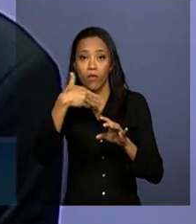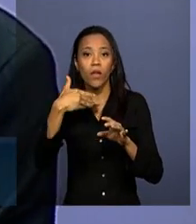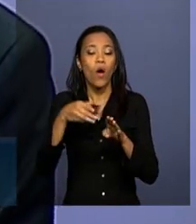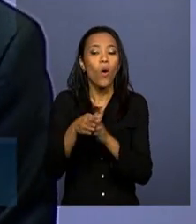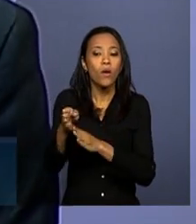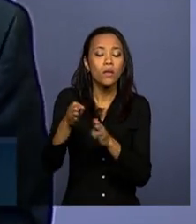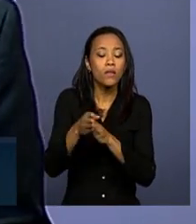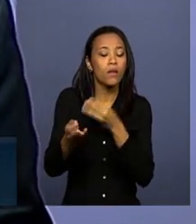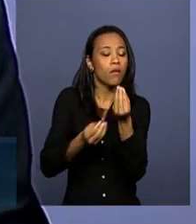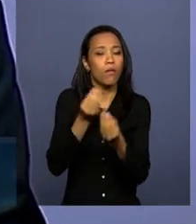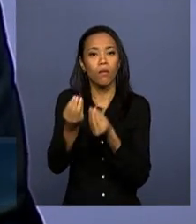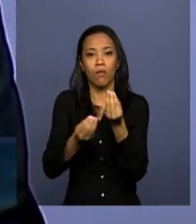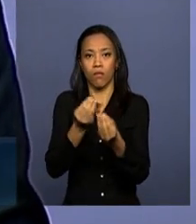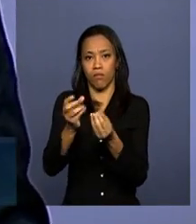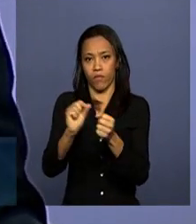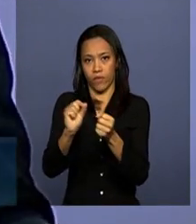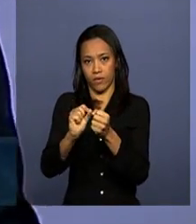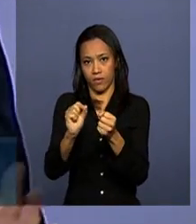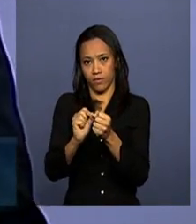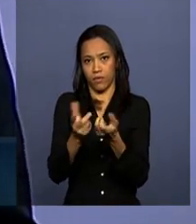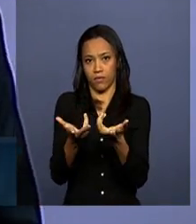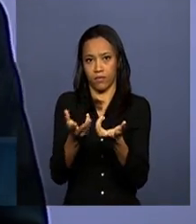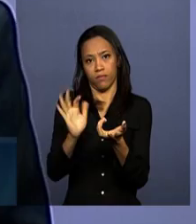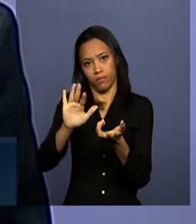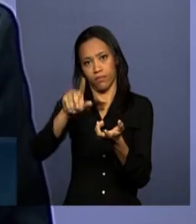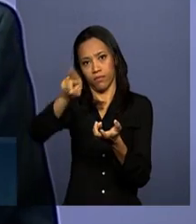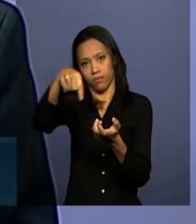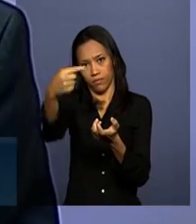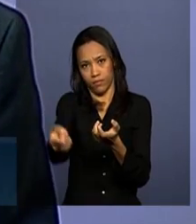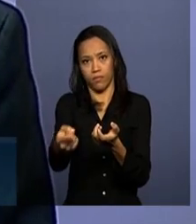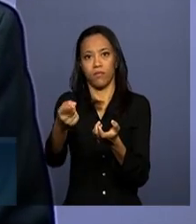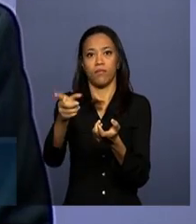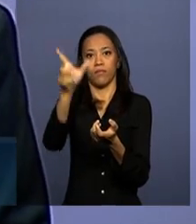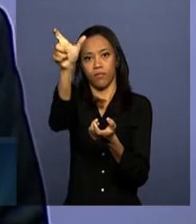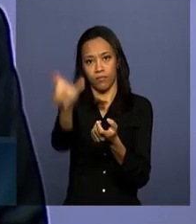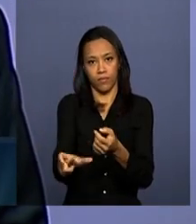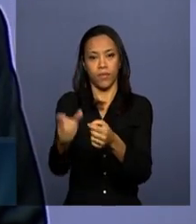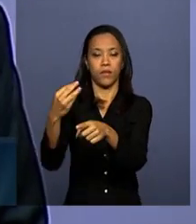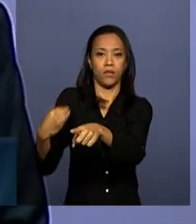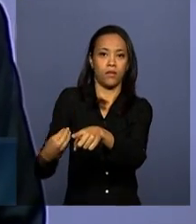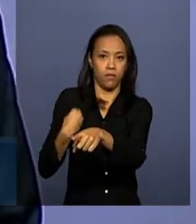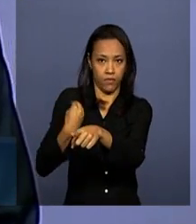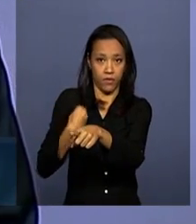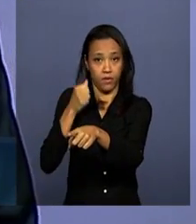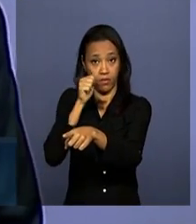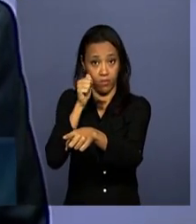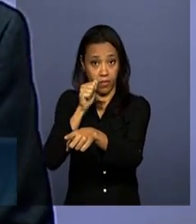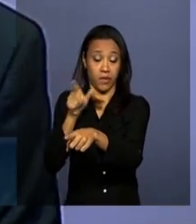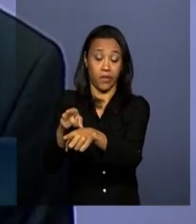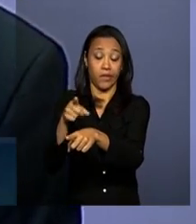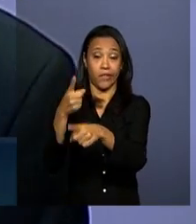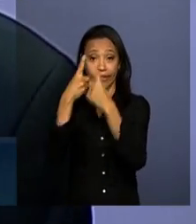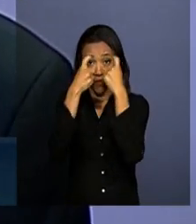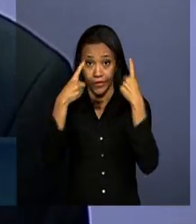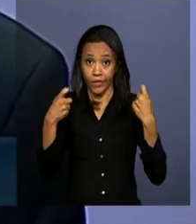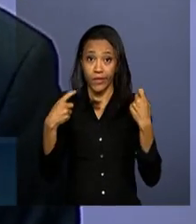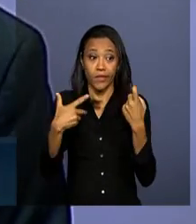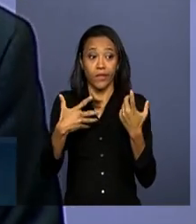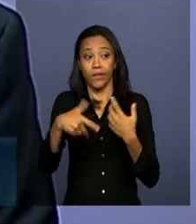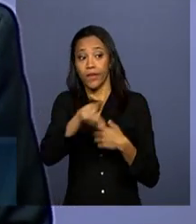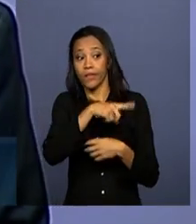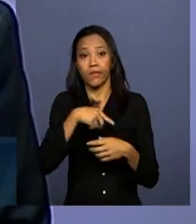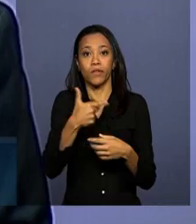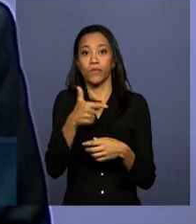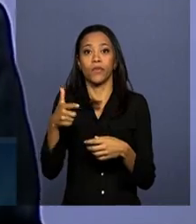os processos que são decisivos para alterar o curso dessas situações de violência com impunidade, cursando